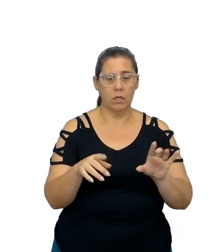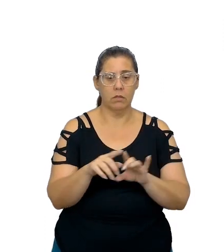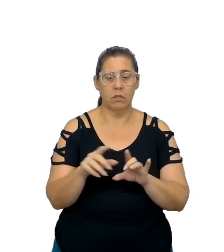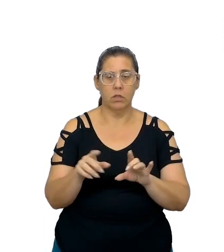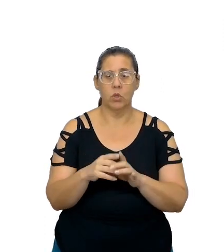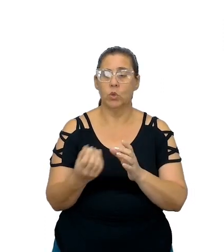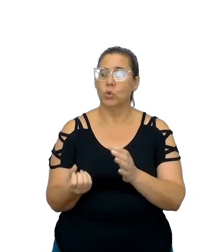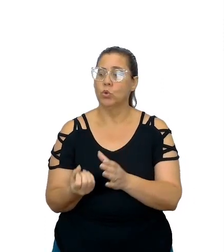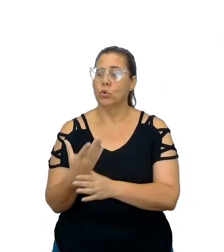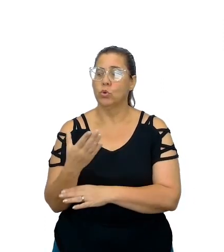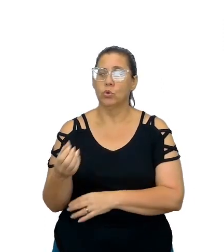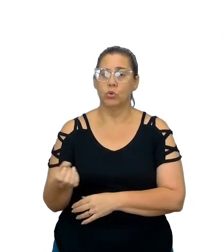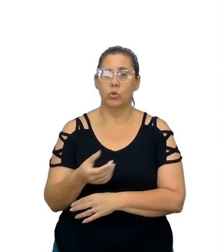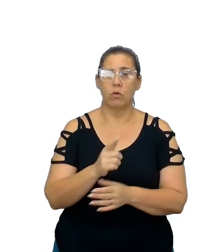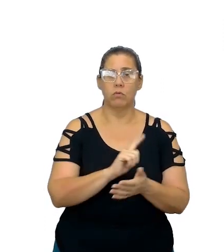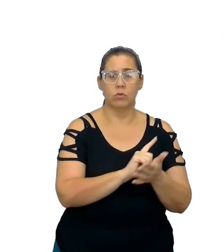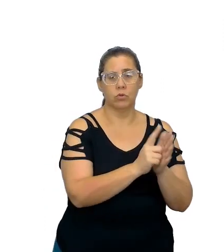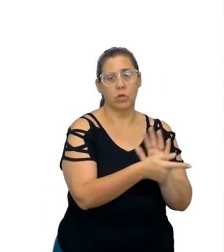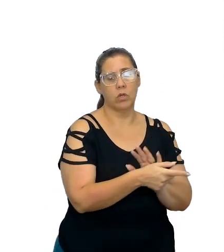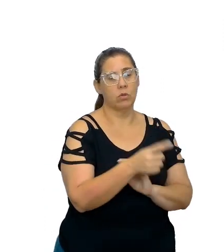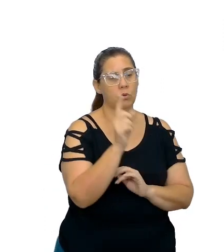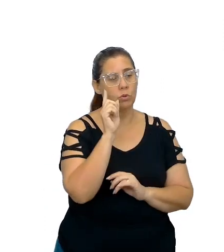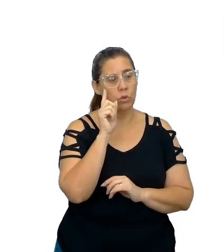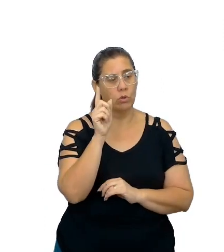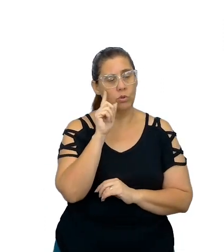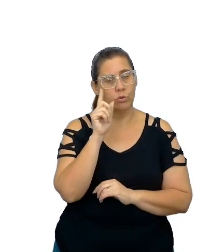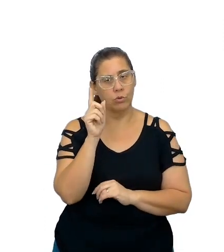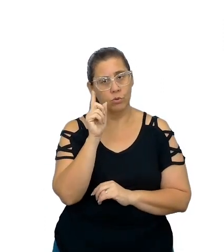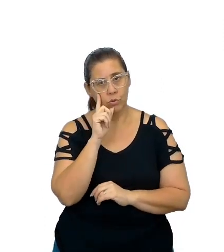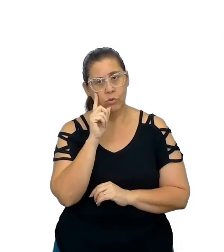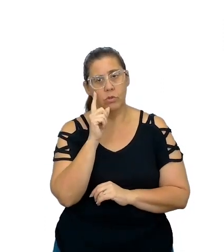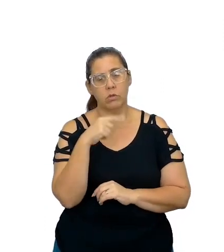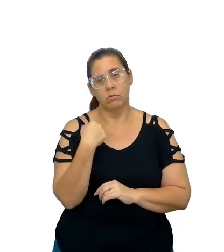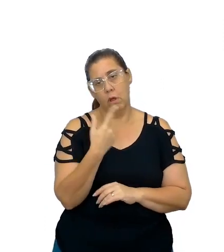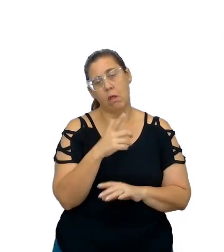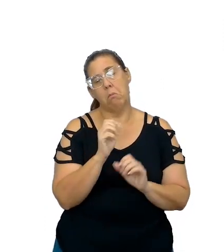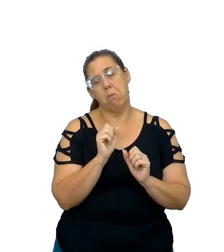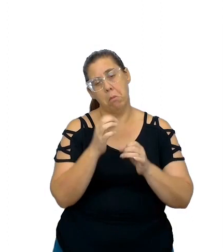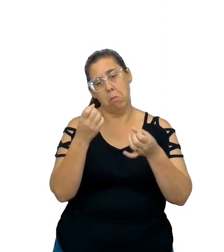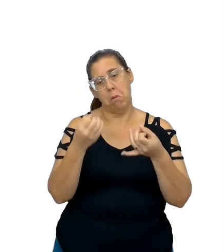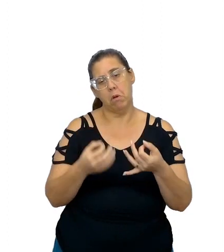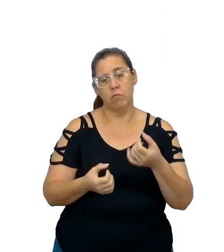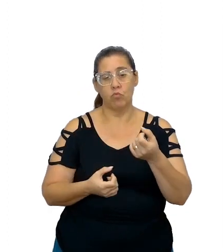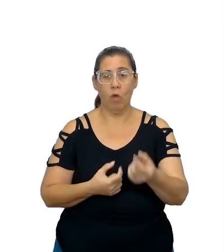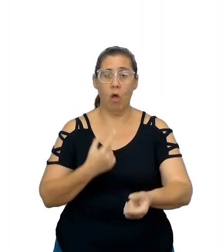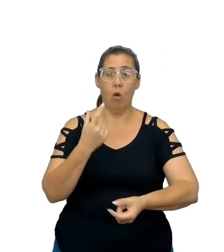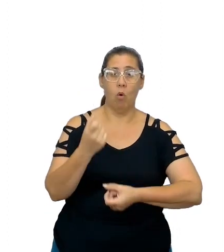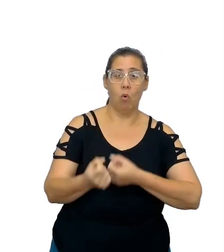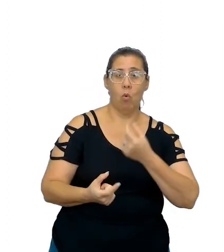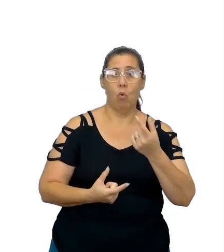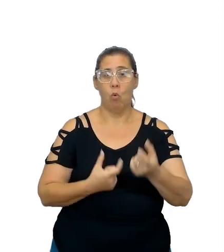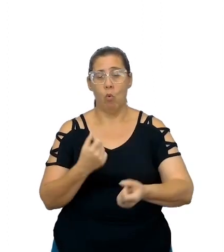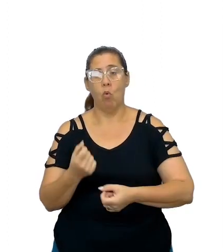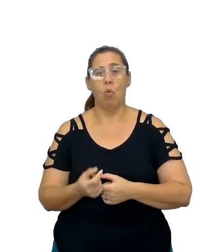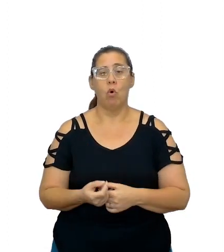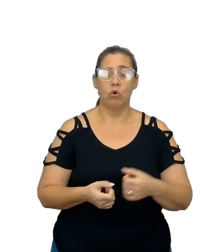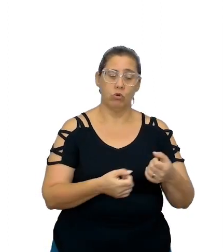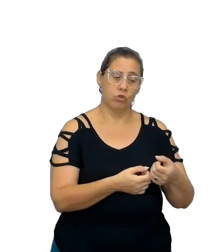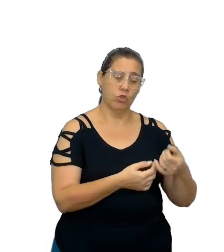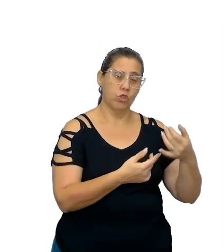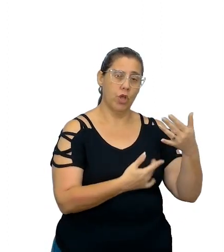novos gêneros discursivos constantemente, né, e aí nós podemos falar de alguns chats,